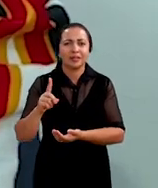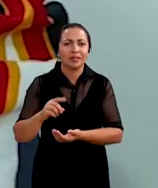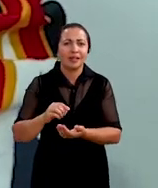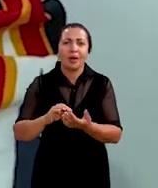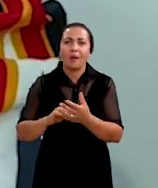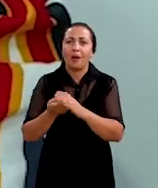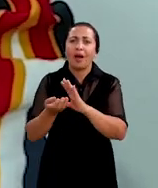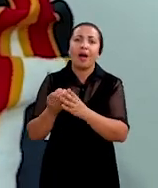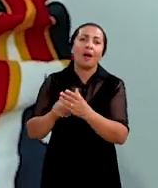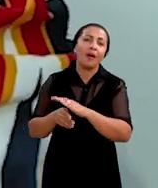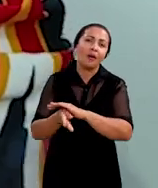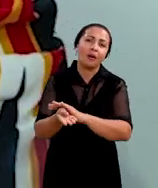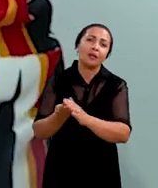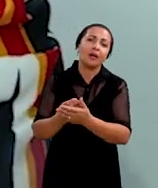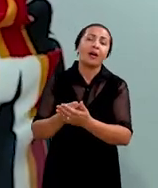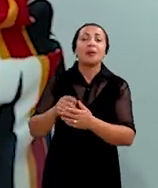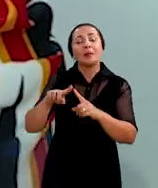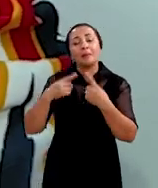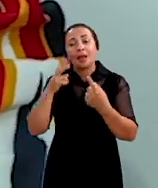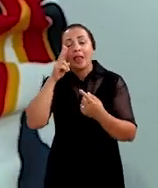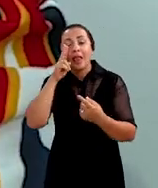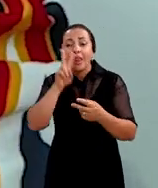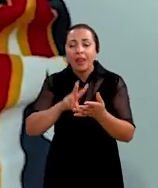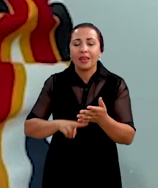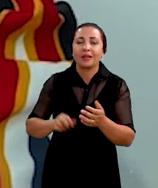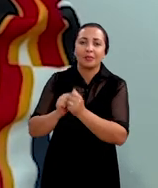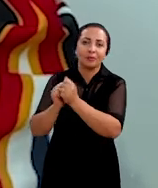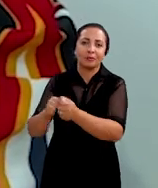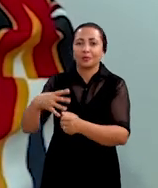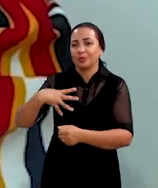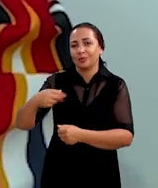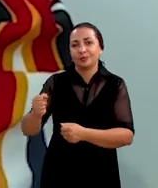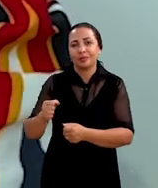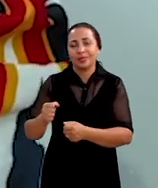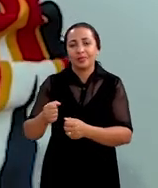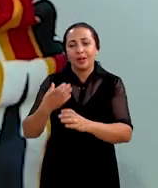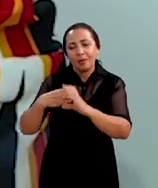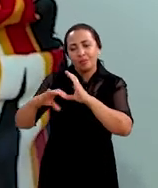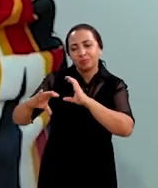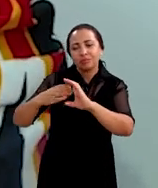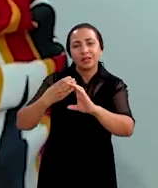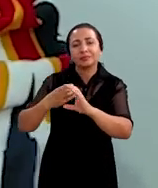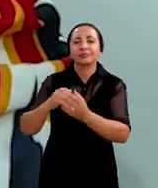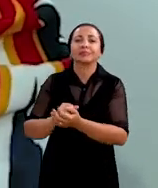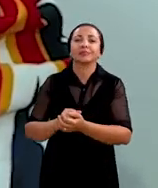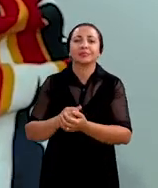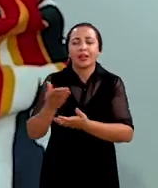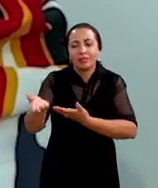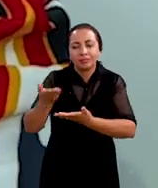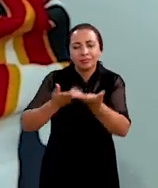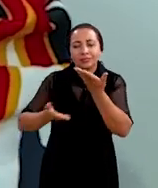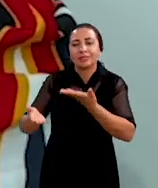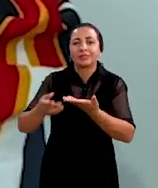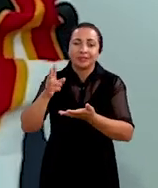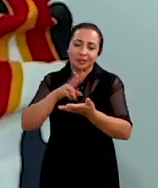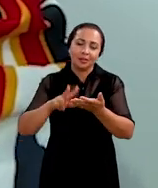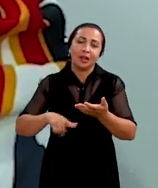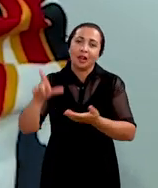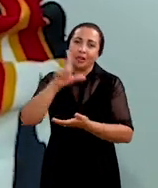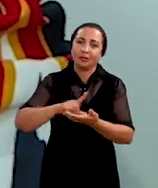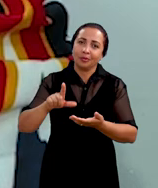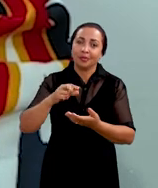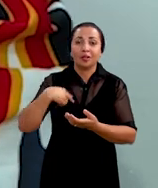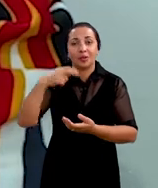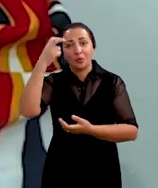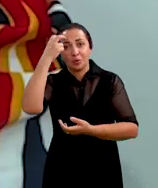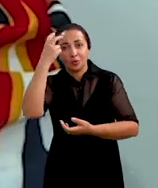hábito tanto a compra de livro quanto ler com seus filhos, né, compartilhar a leitura com seus filhos. Então isso já mostra